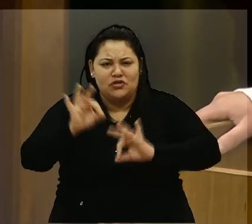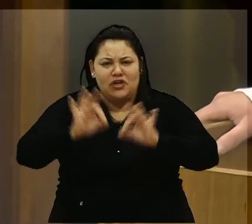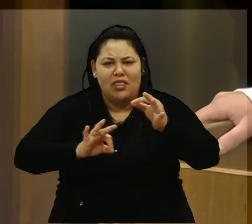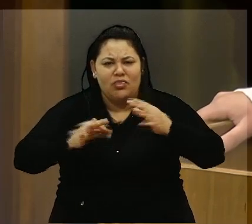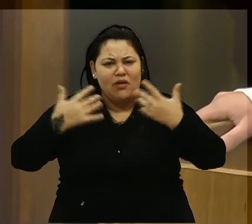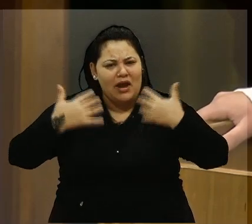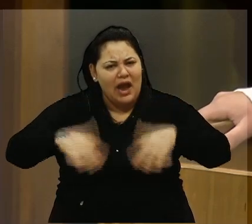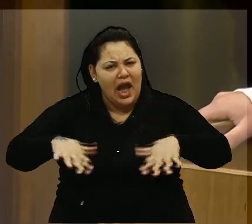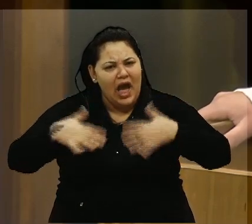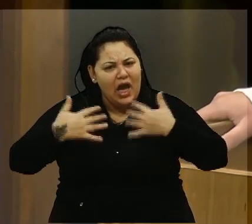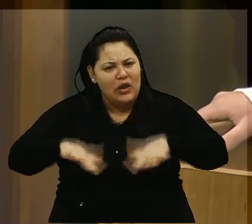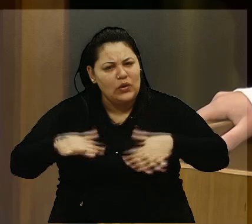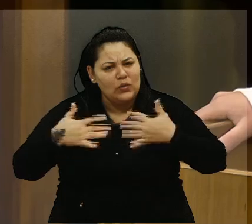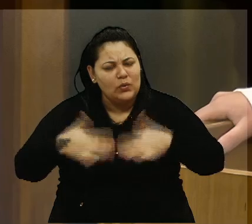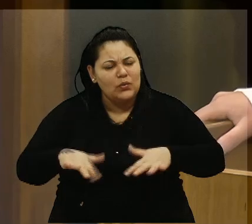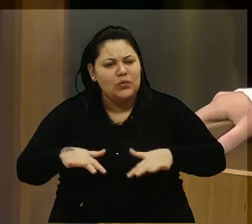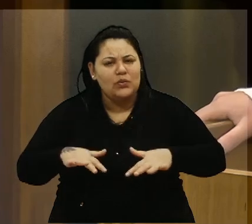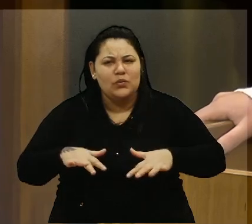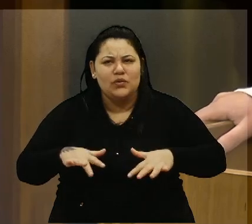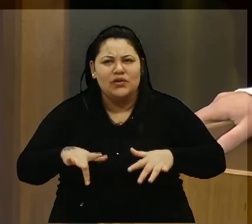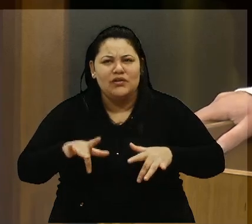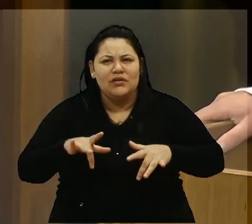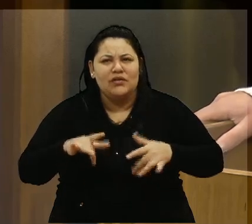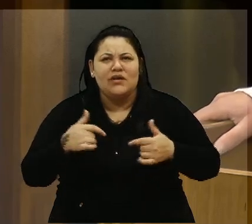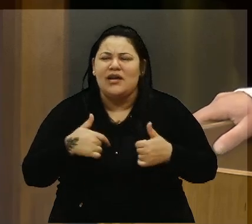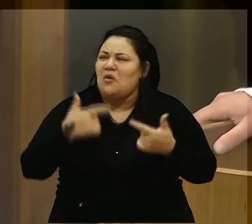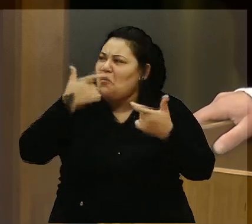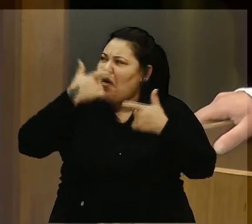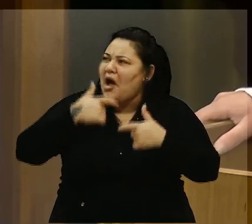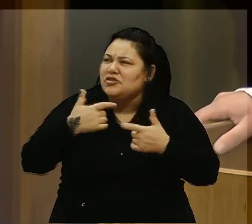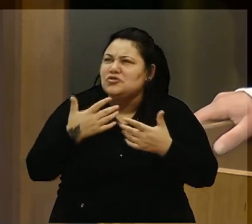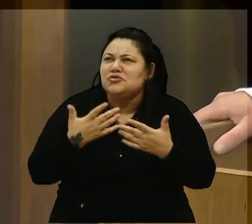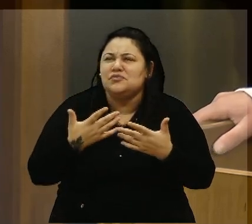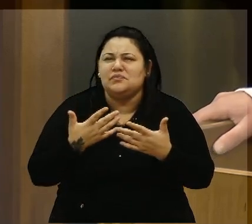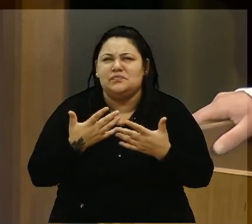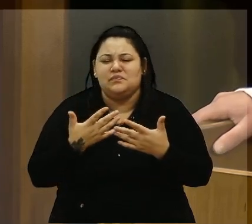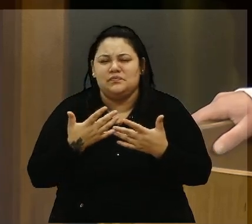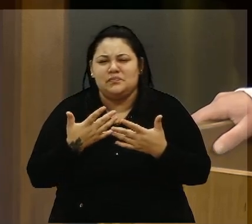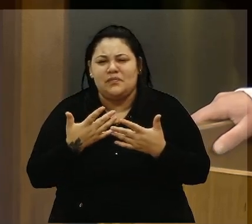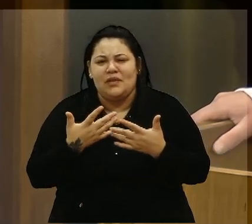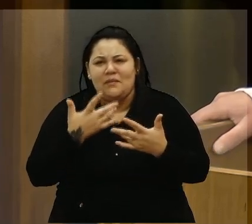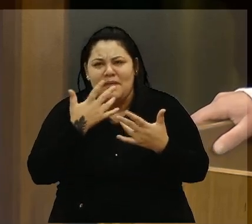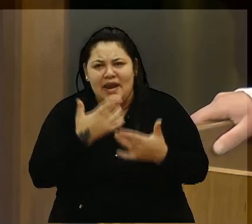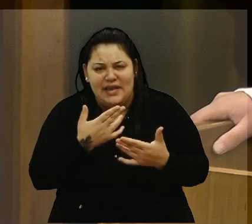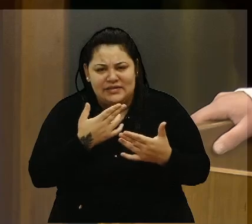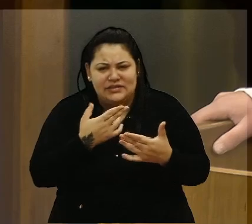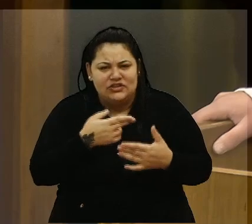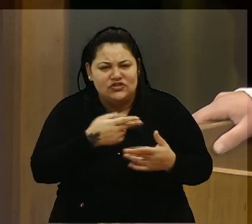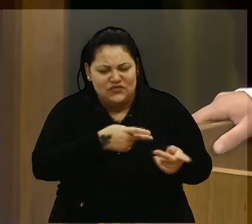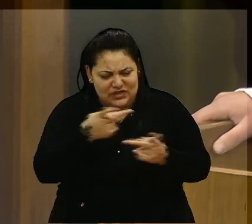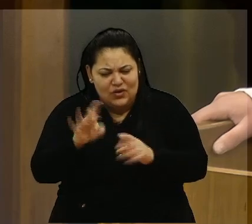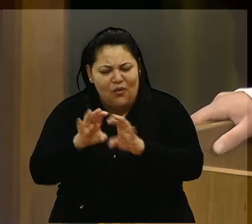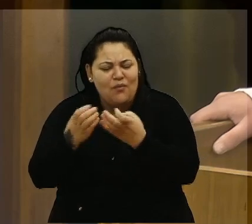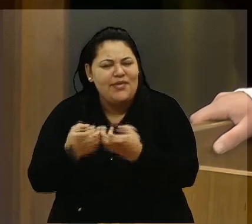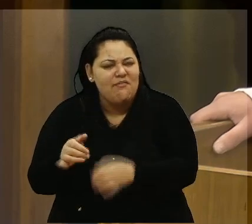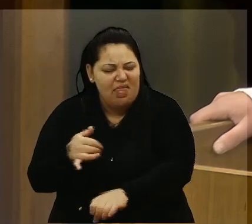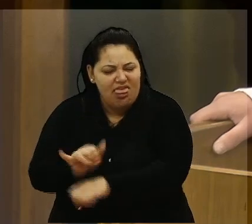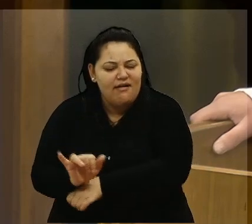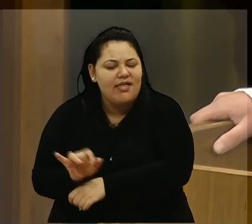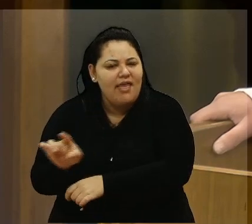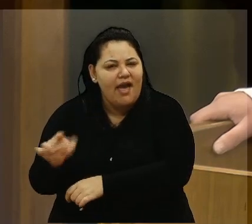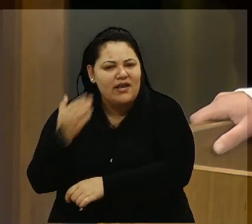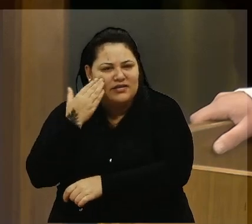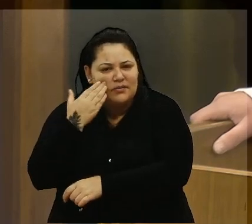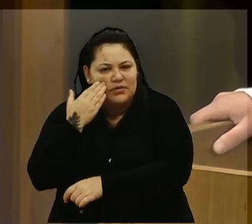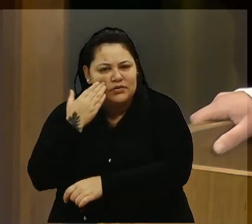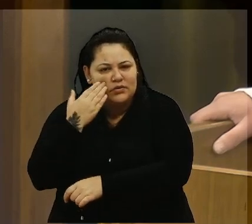alto? Isso faz parecer que a gente foi até a comunidade para enganar a comunidade. Eu